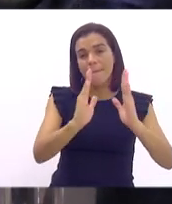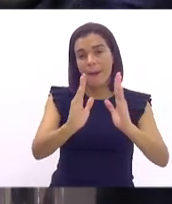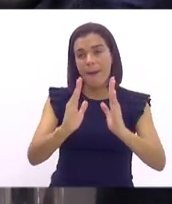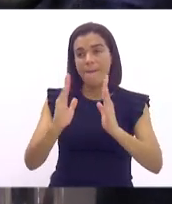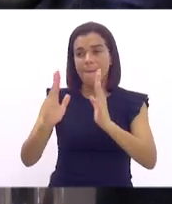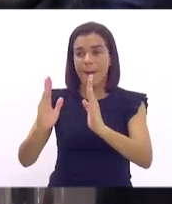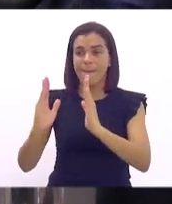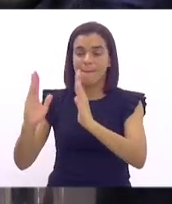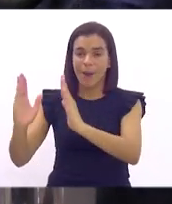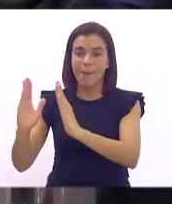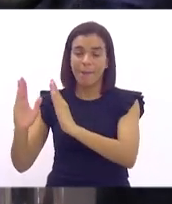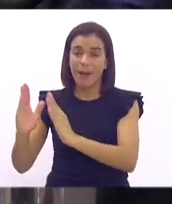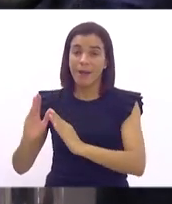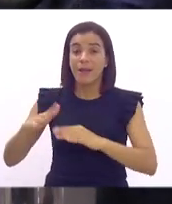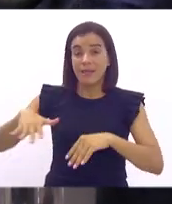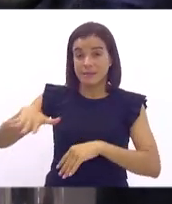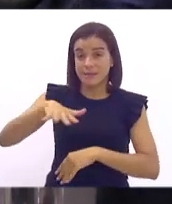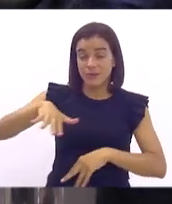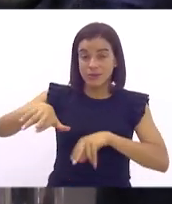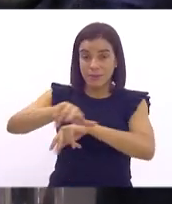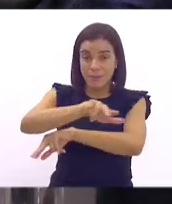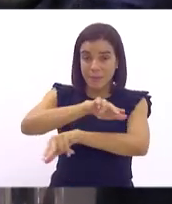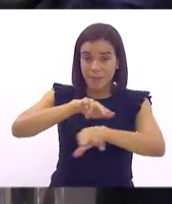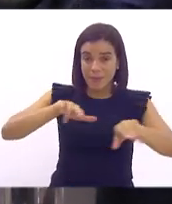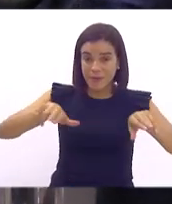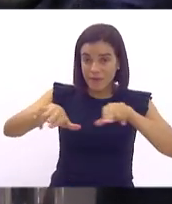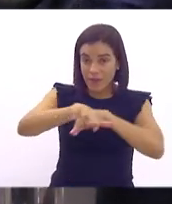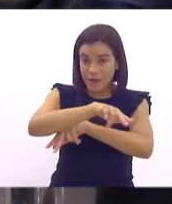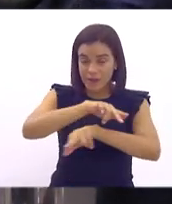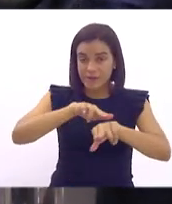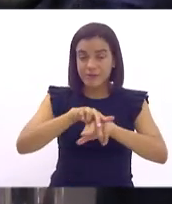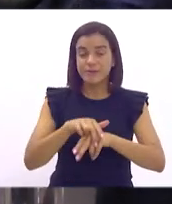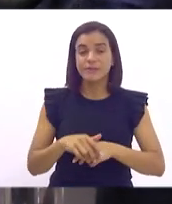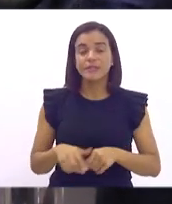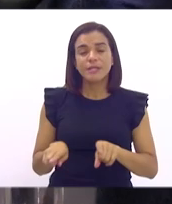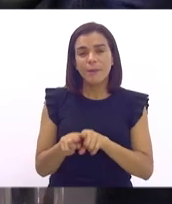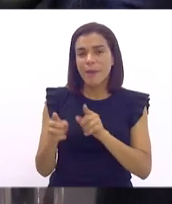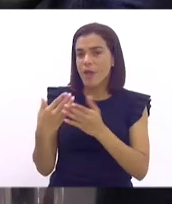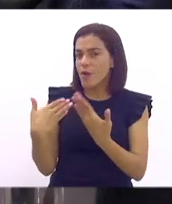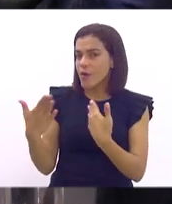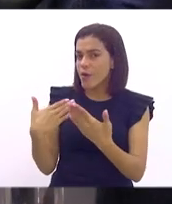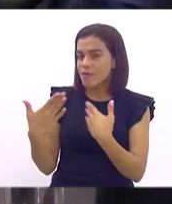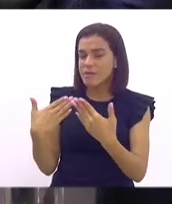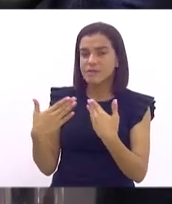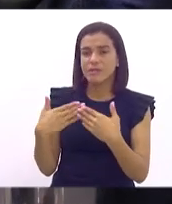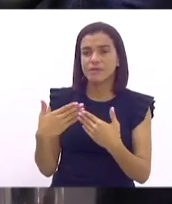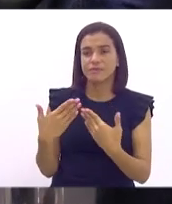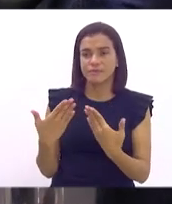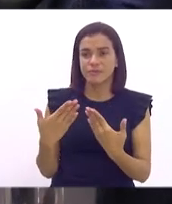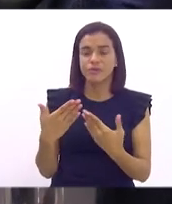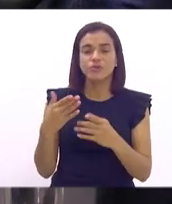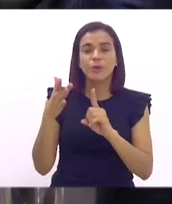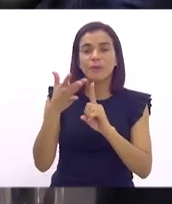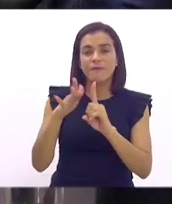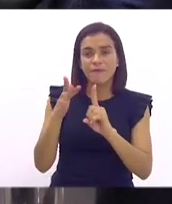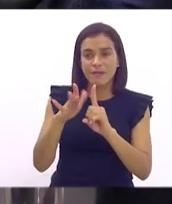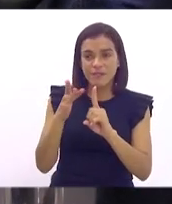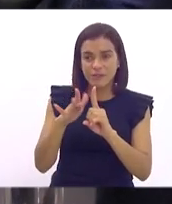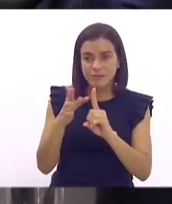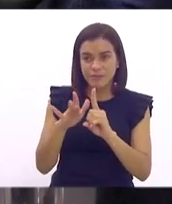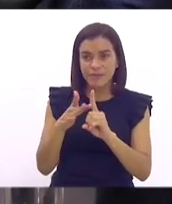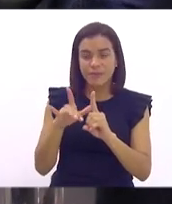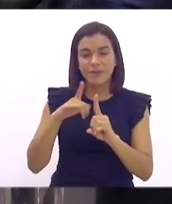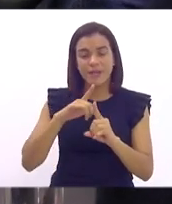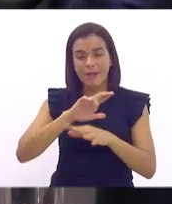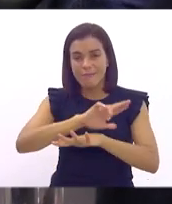porque cada caso é um caso, às vezes os processos seguem fluxos diferentes, e conversar com essa pessoa sobre o direito das vítimas, né? As vítimas têm uma